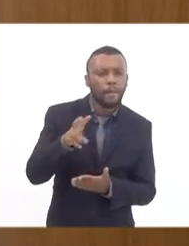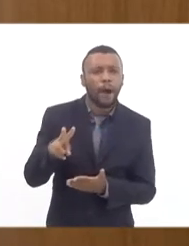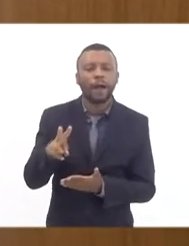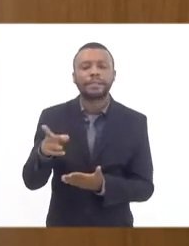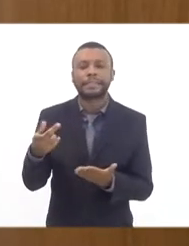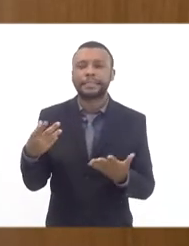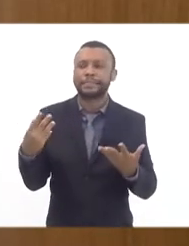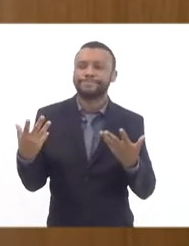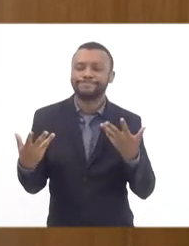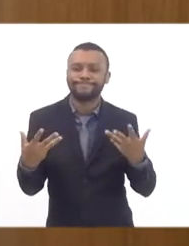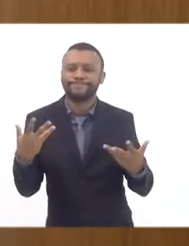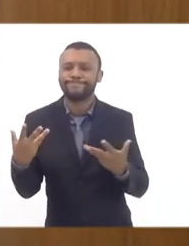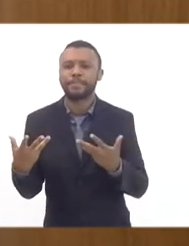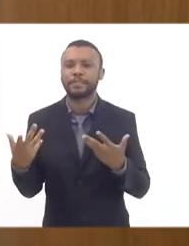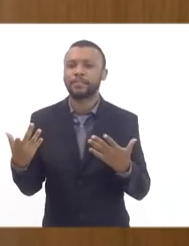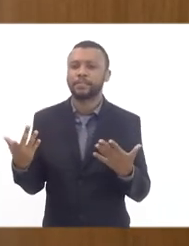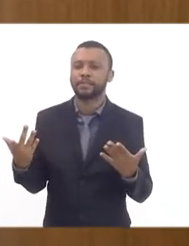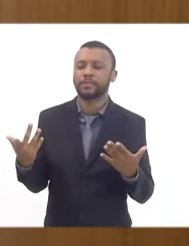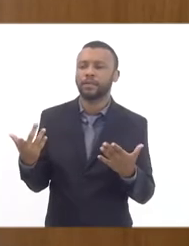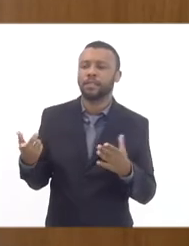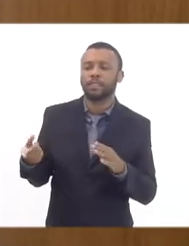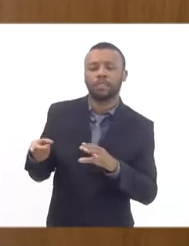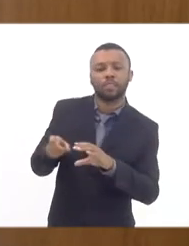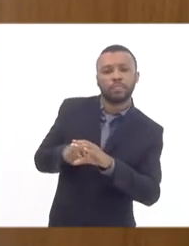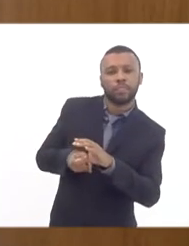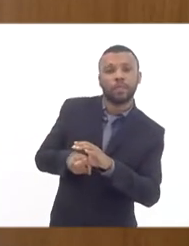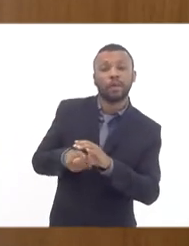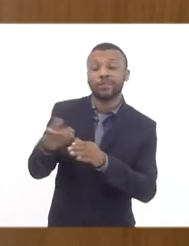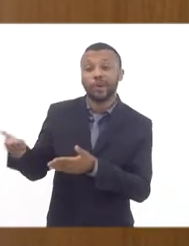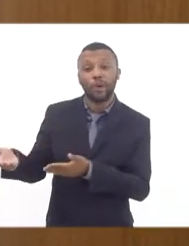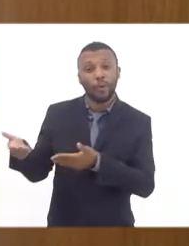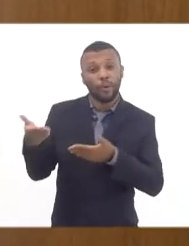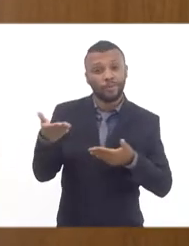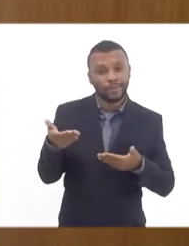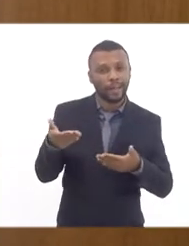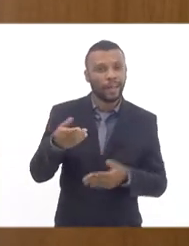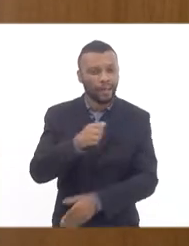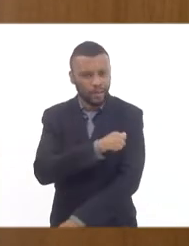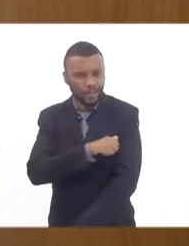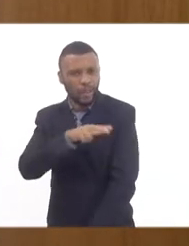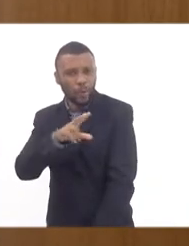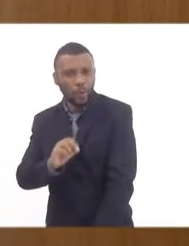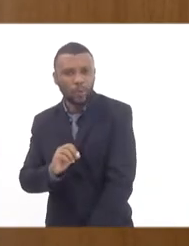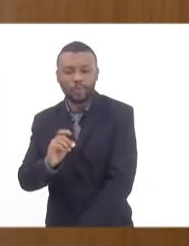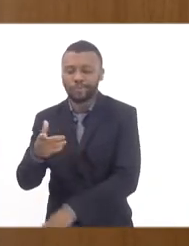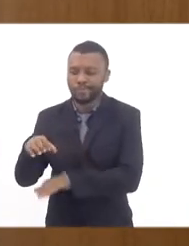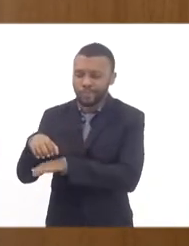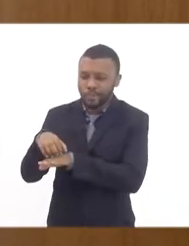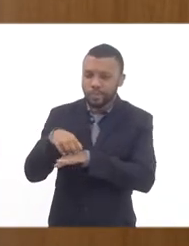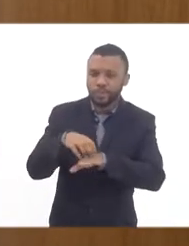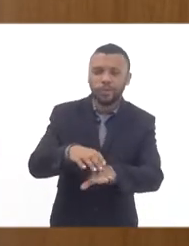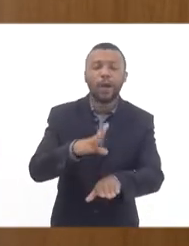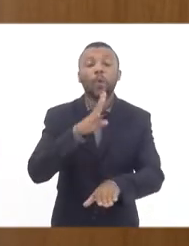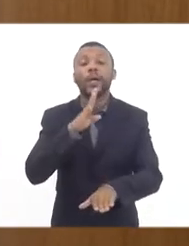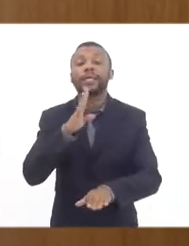trazer os nossos alunos a atrações turísticas no Rio de Janeiro. Né? E pela primeira vez, né, depois